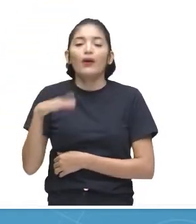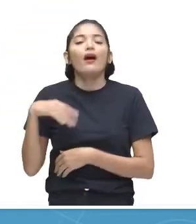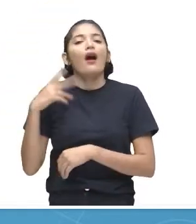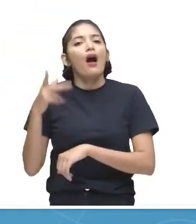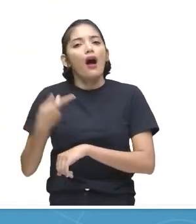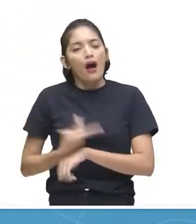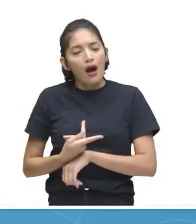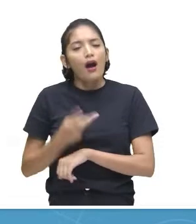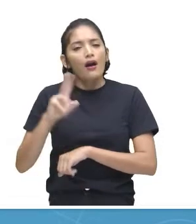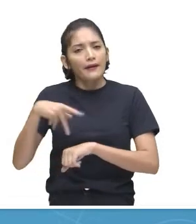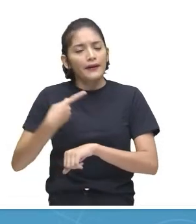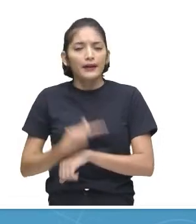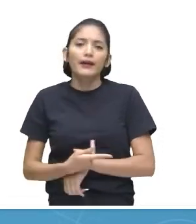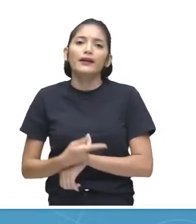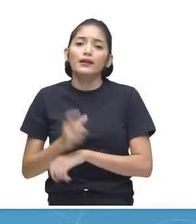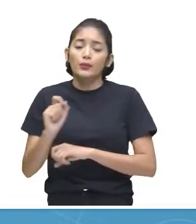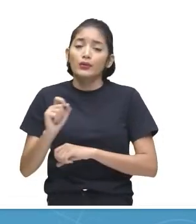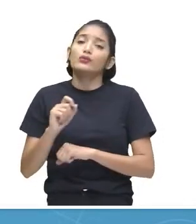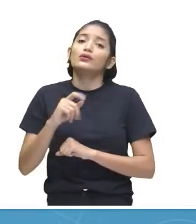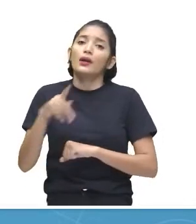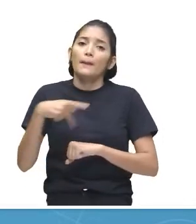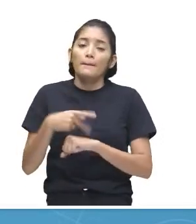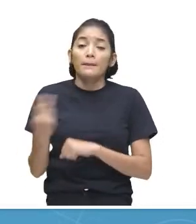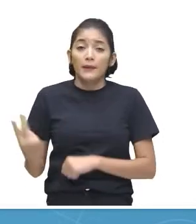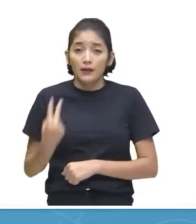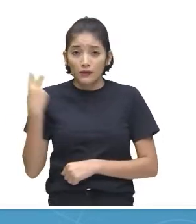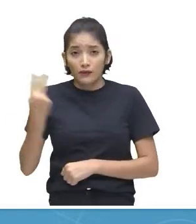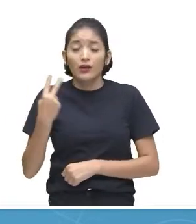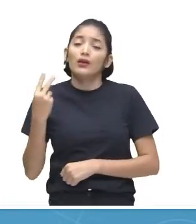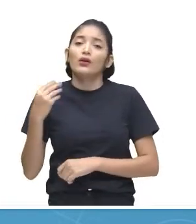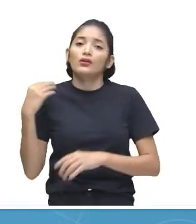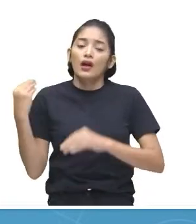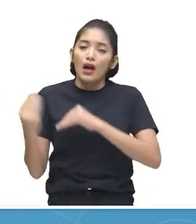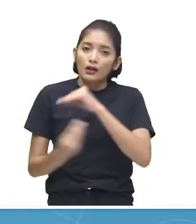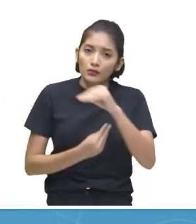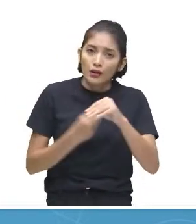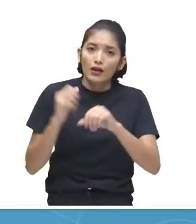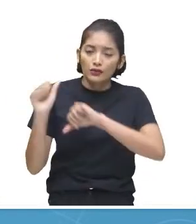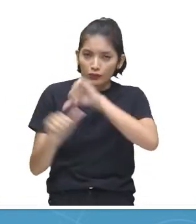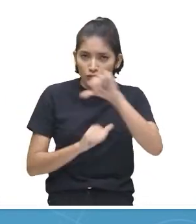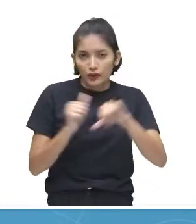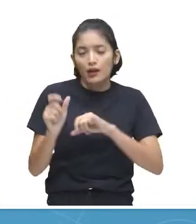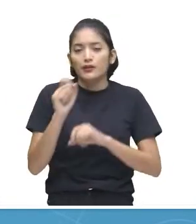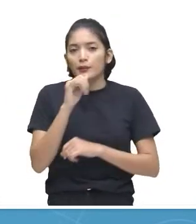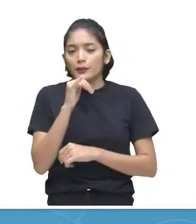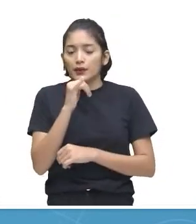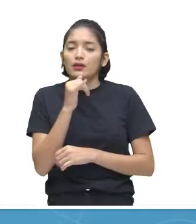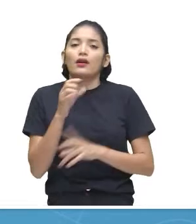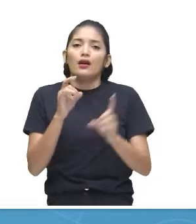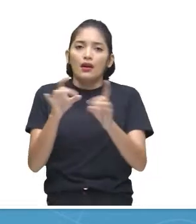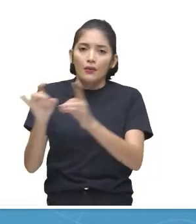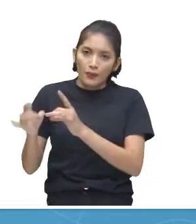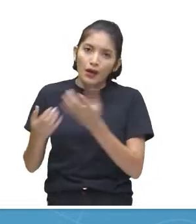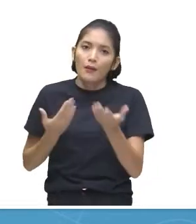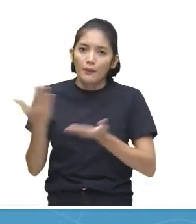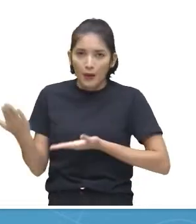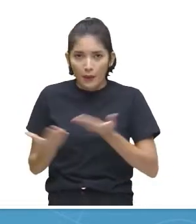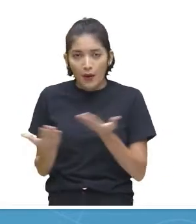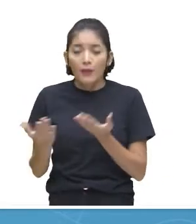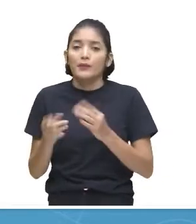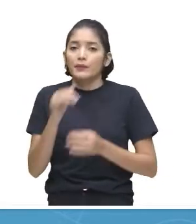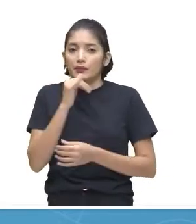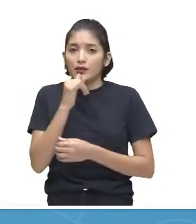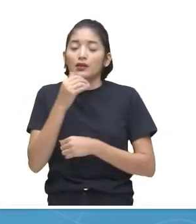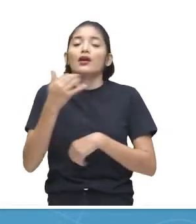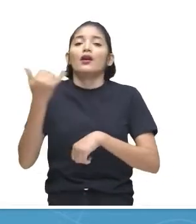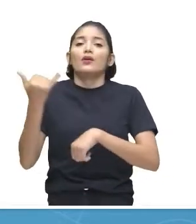metais preciosos e a troca para comprar as mercadorias, para comprar os serviços, para comprar algum bem, passou a ser através dos